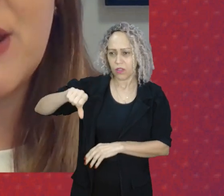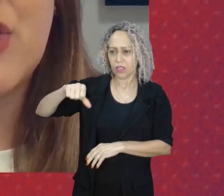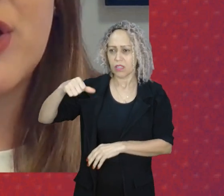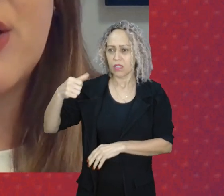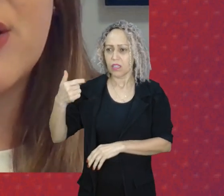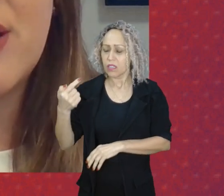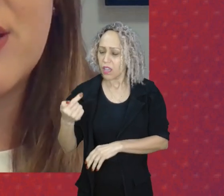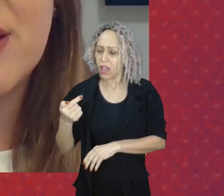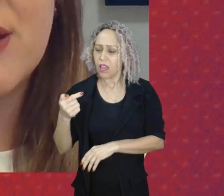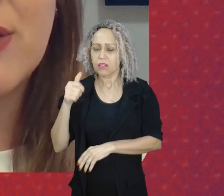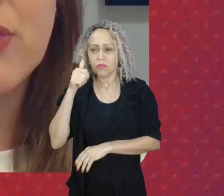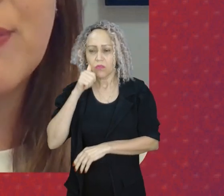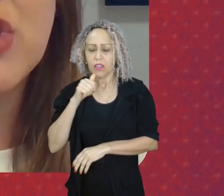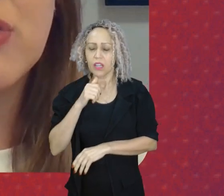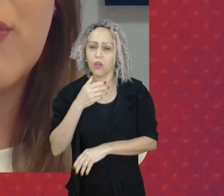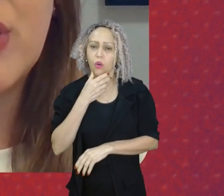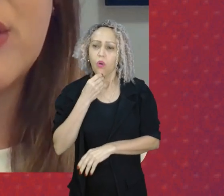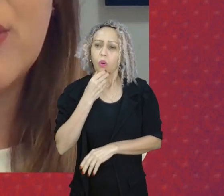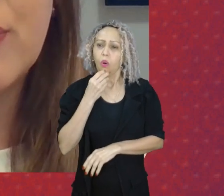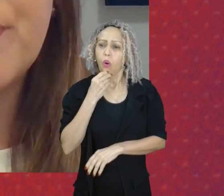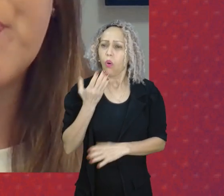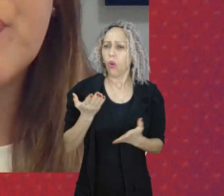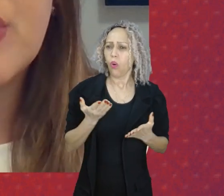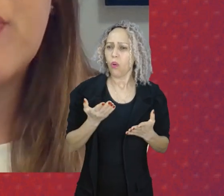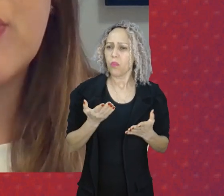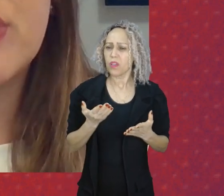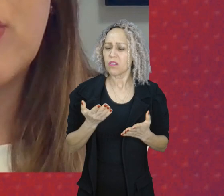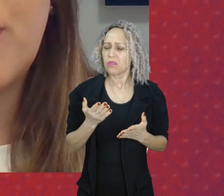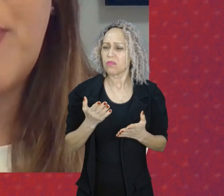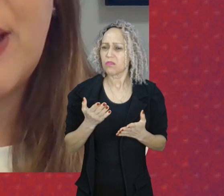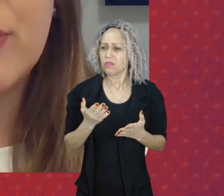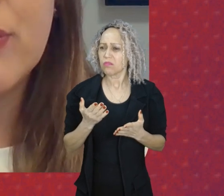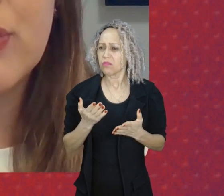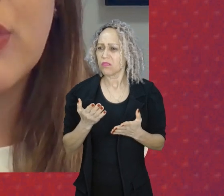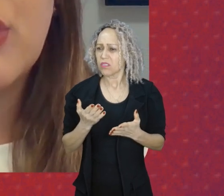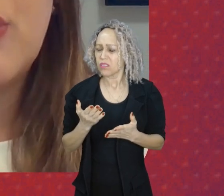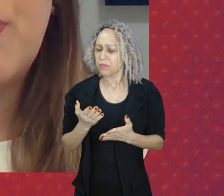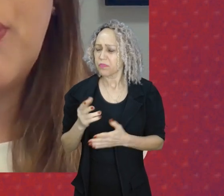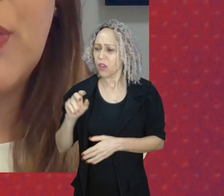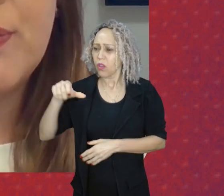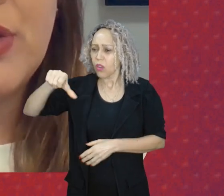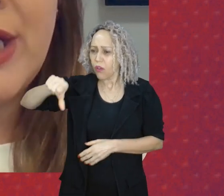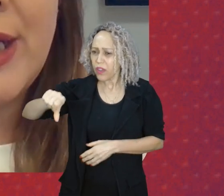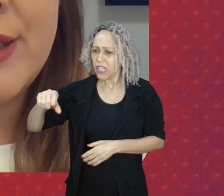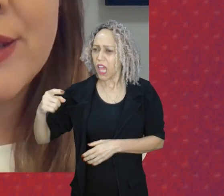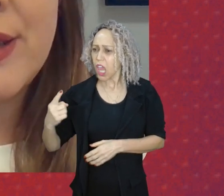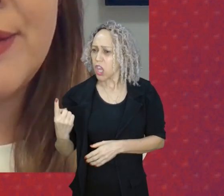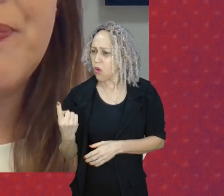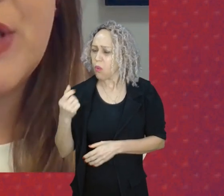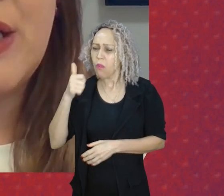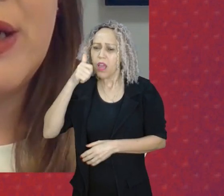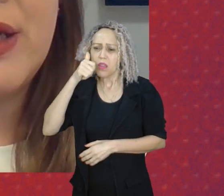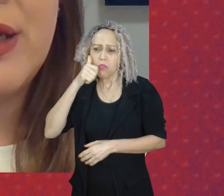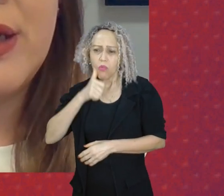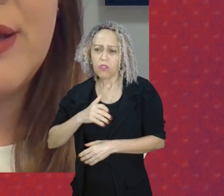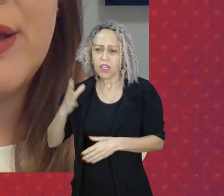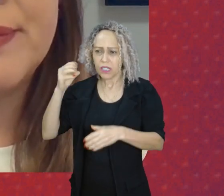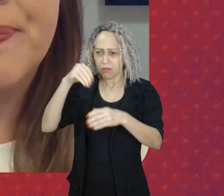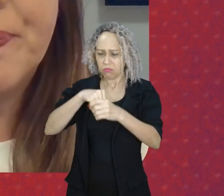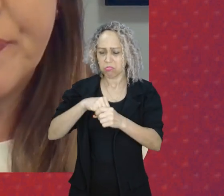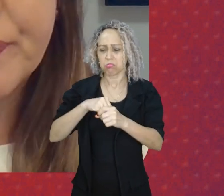de homens lá, de 513 assentos, somente 91 vão ser ocupados por mulheres, né?